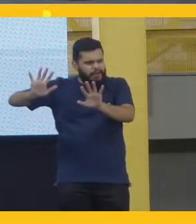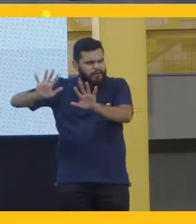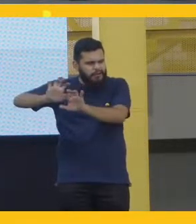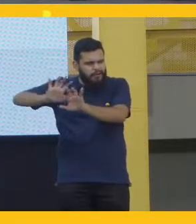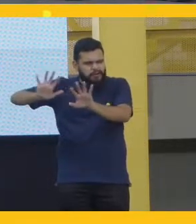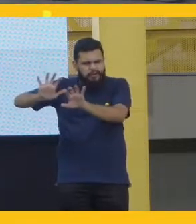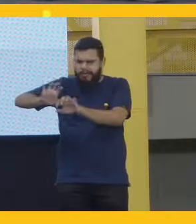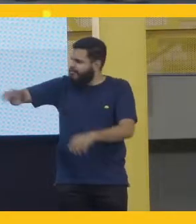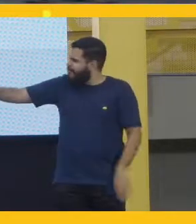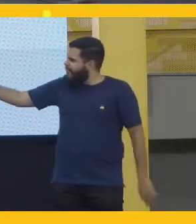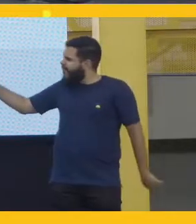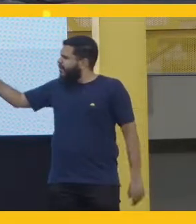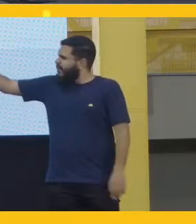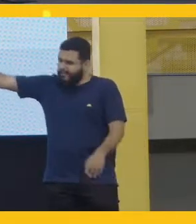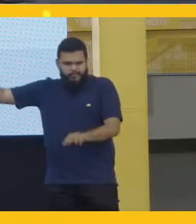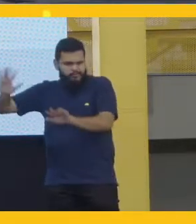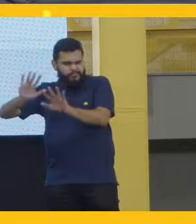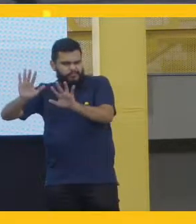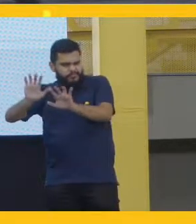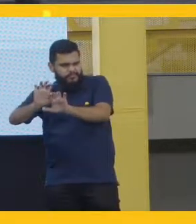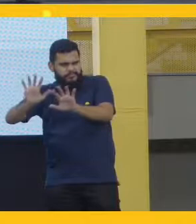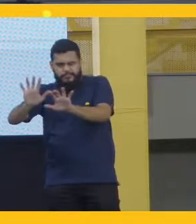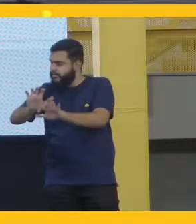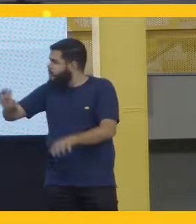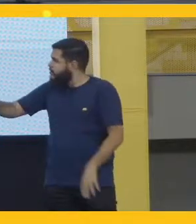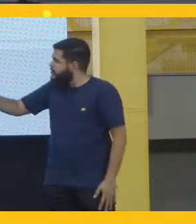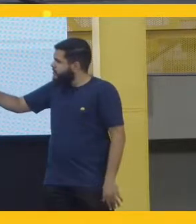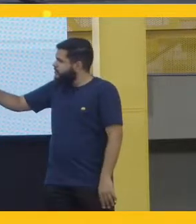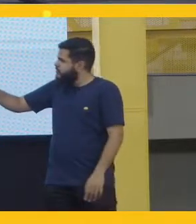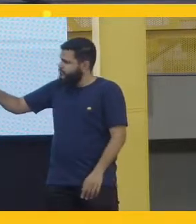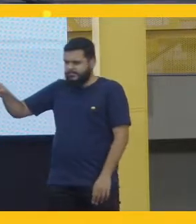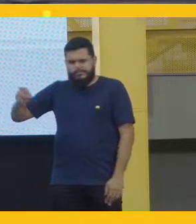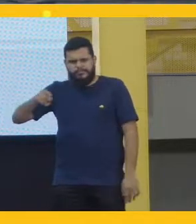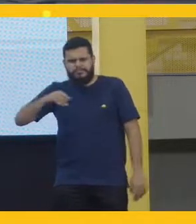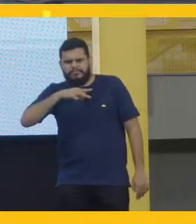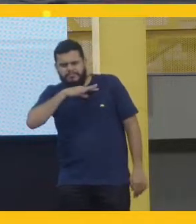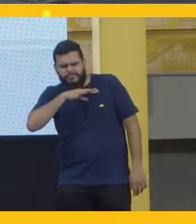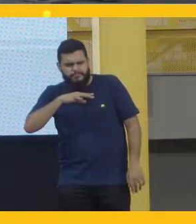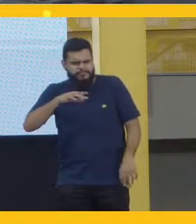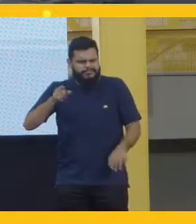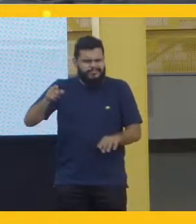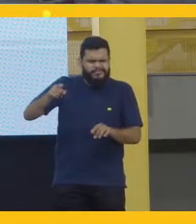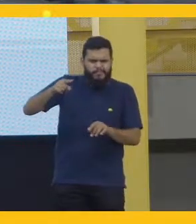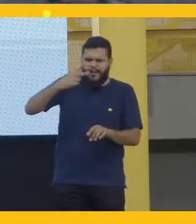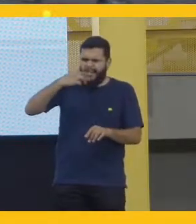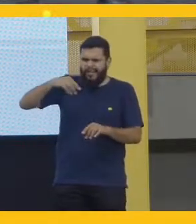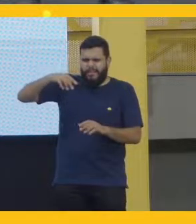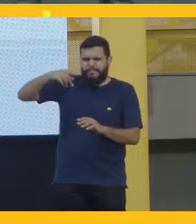irregular, de maneira difusa. Aí fica esse brilho chamuscado.